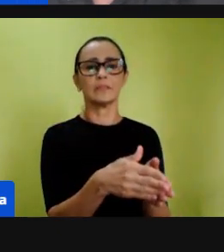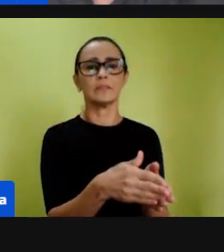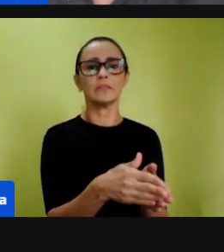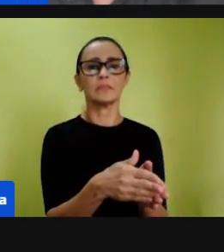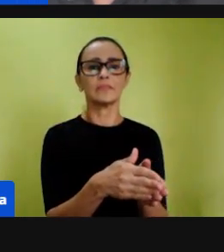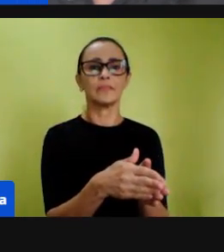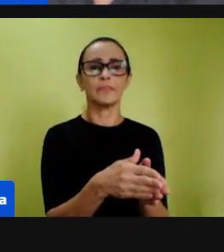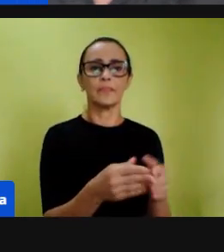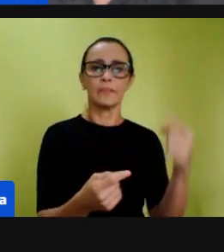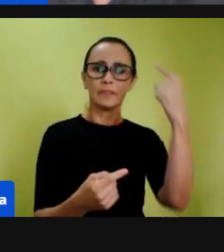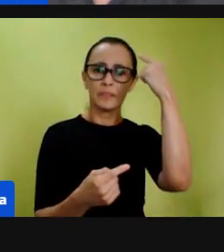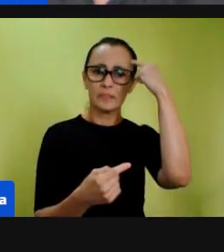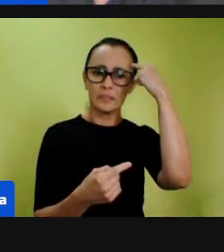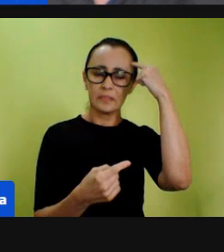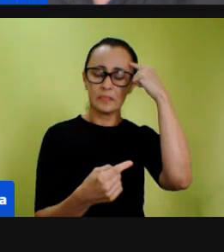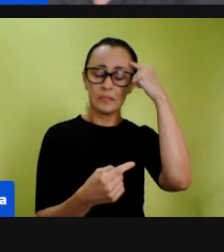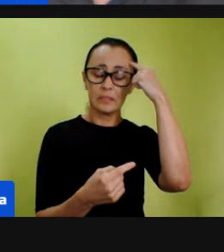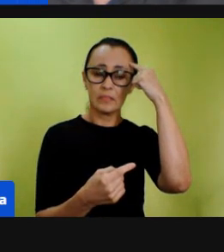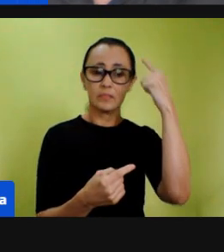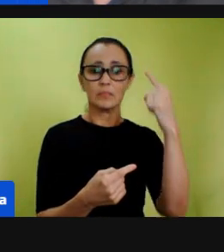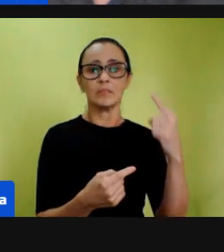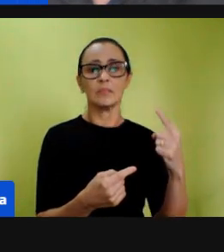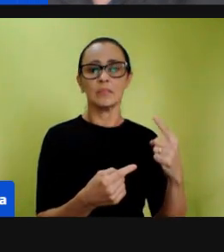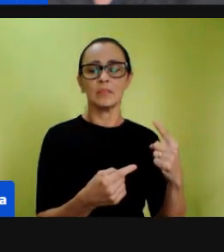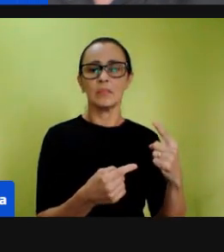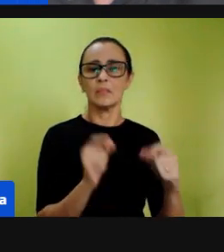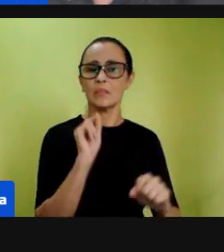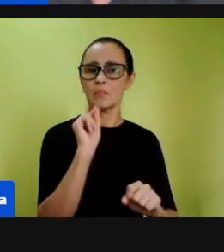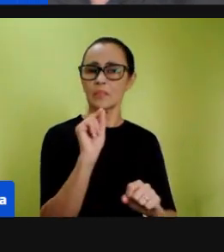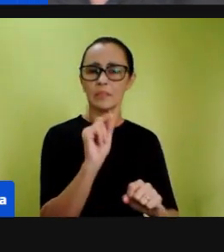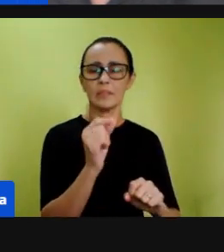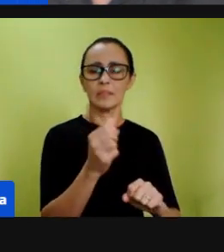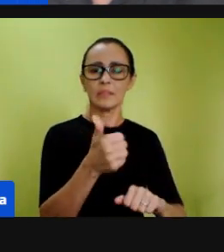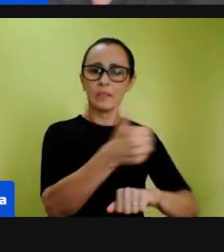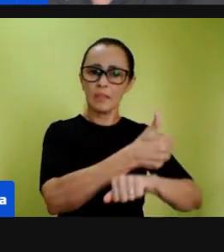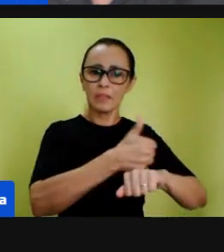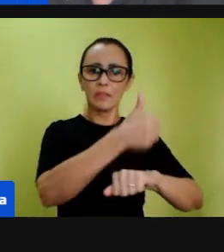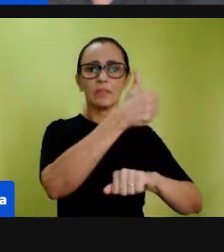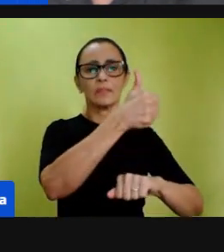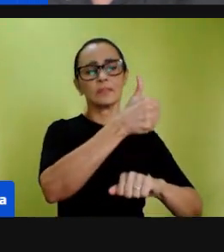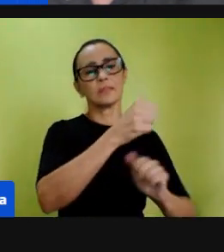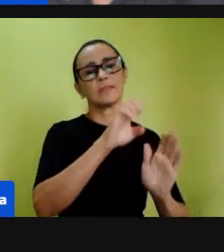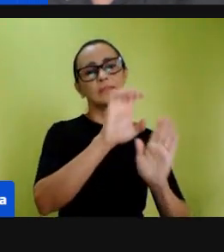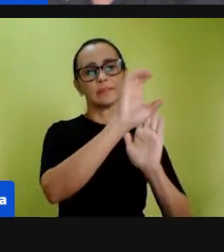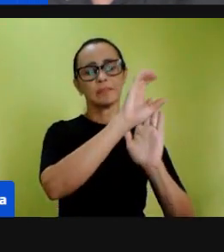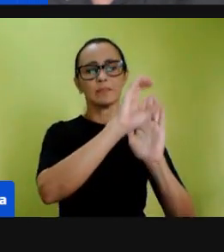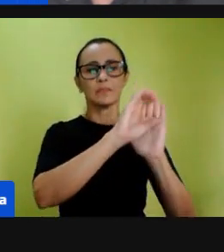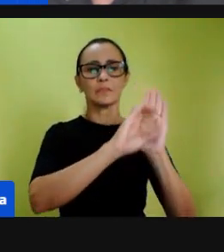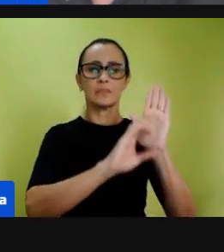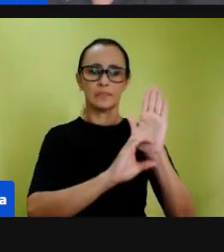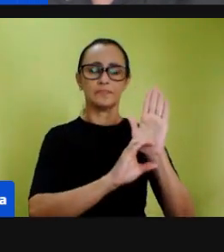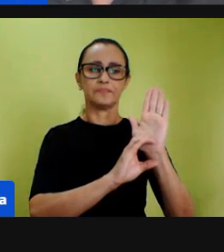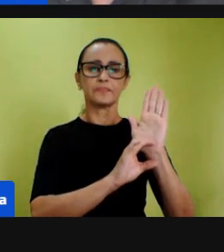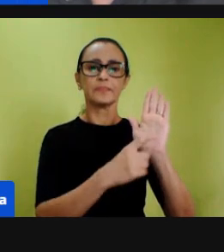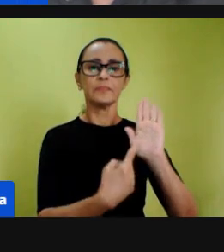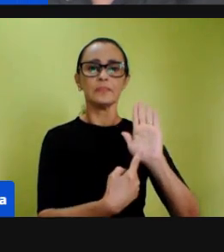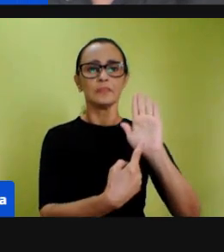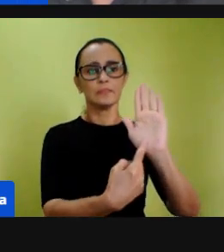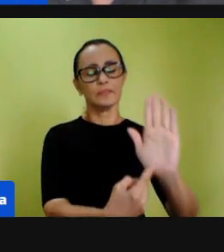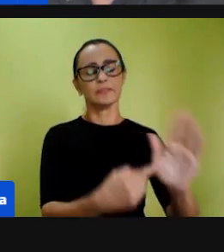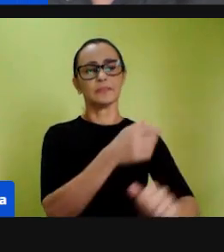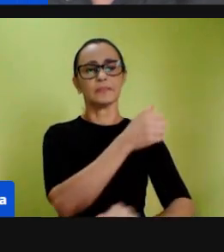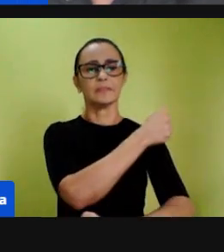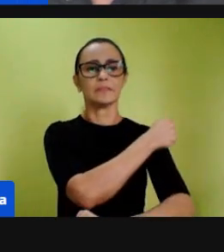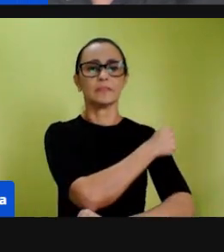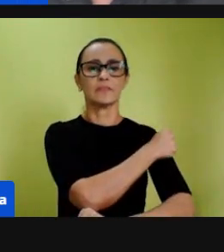a qualidade, não a quantidade, muitas vezes, de conteúdos, né? E estabelecendo para esse aluno